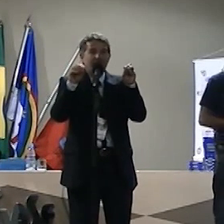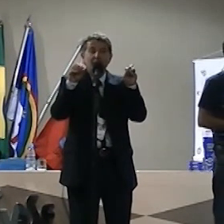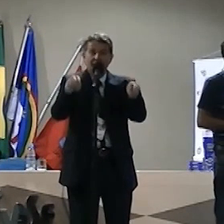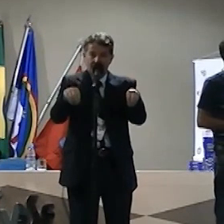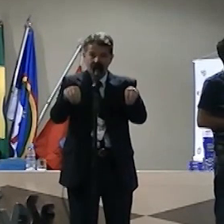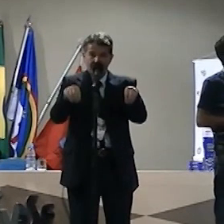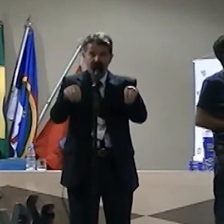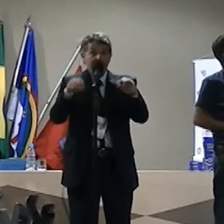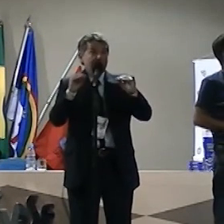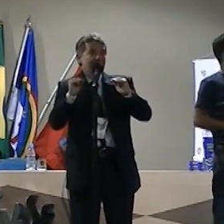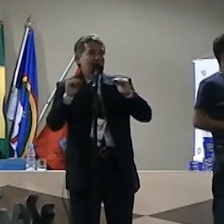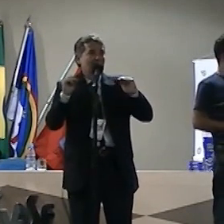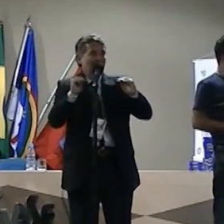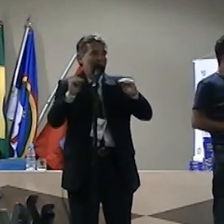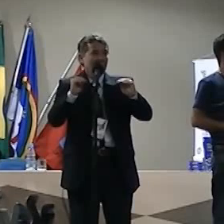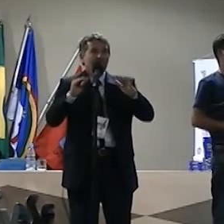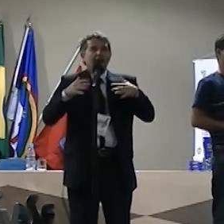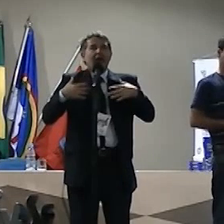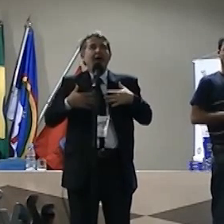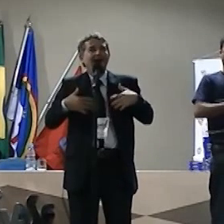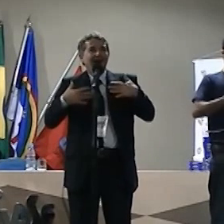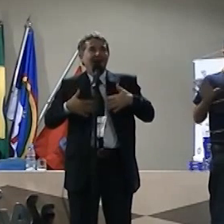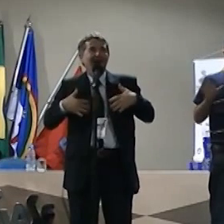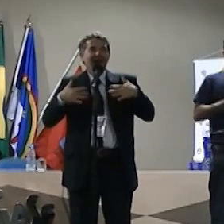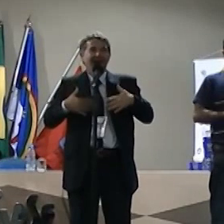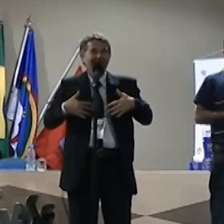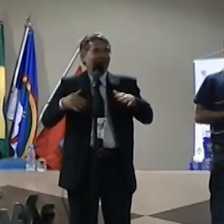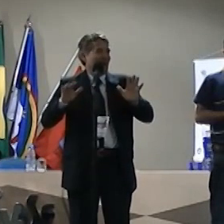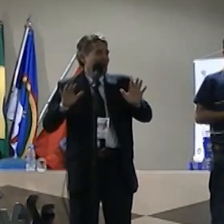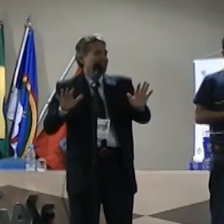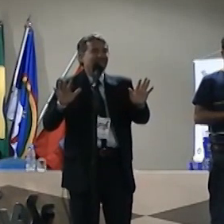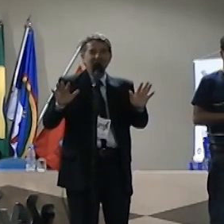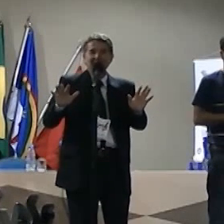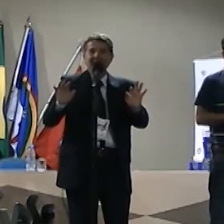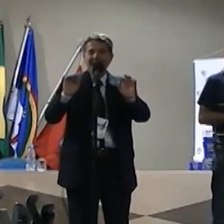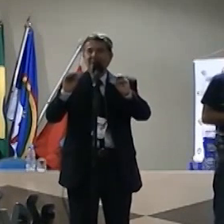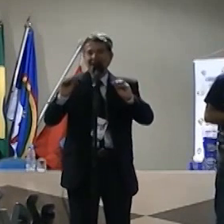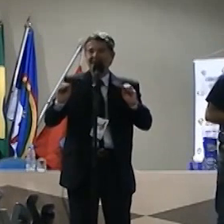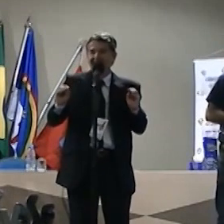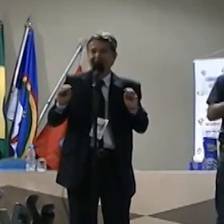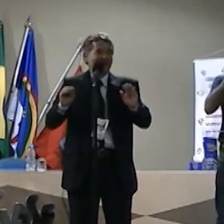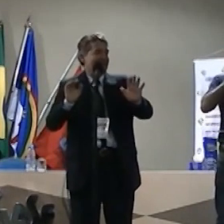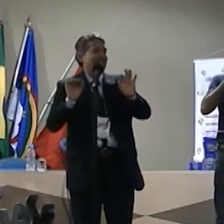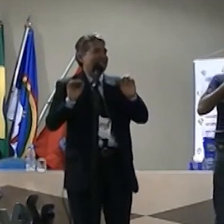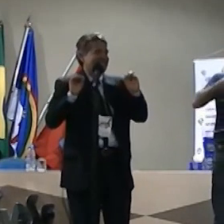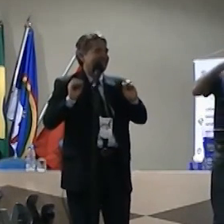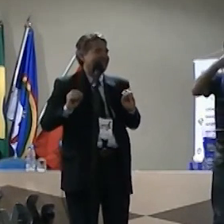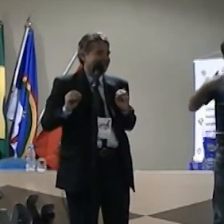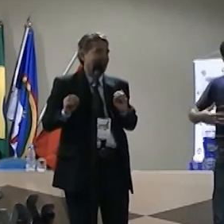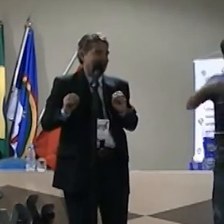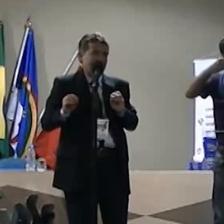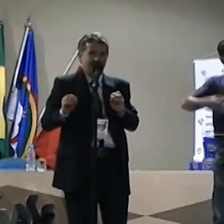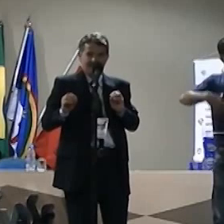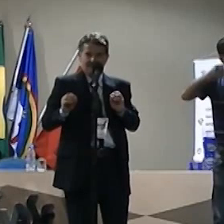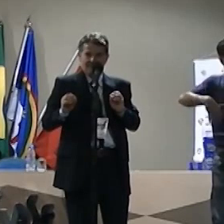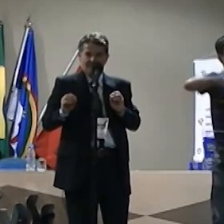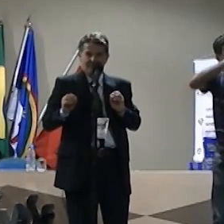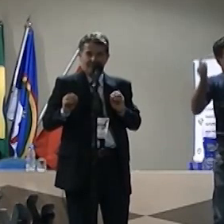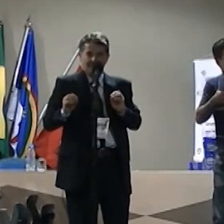necessidade naquele momento e deixei com muita tranquilidade aos 3 anos de idade, sem precisar dar